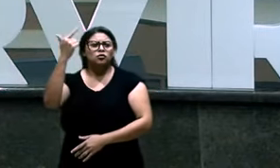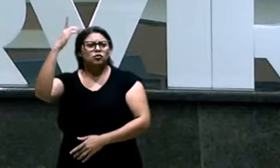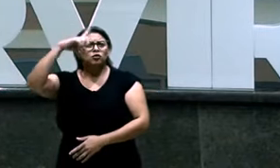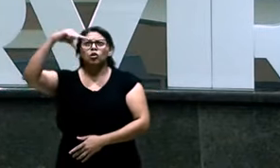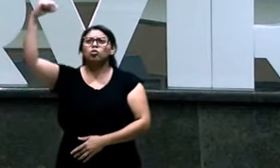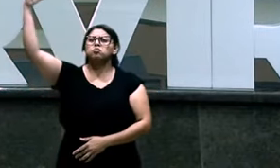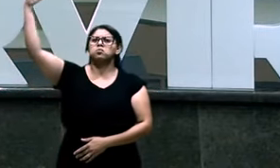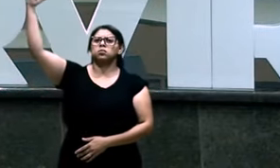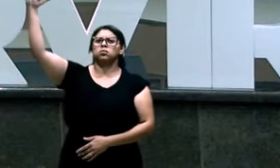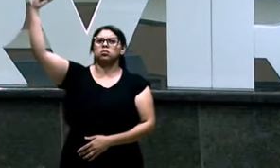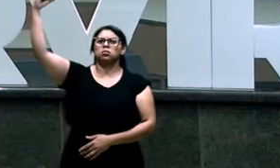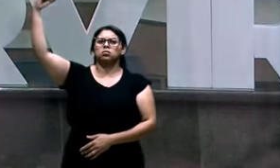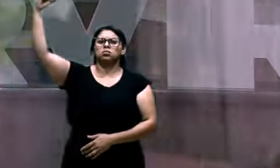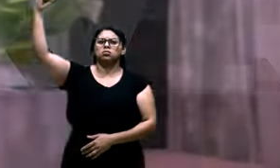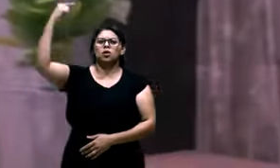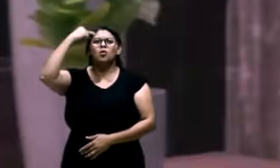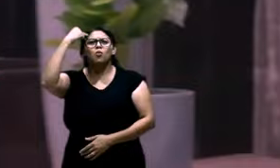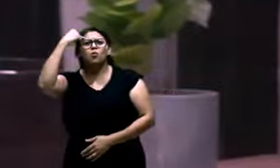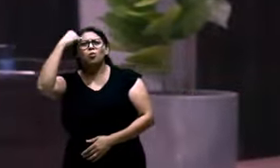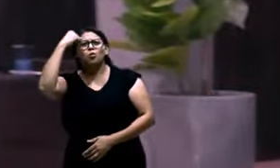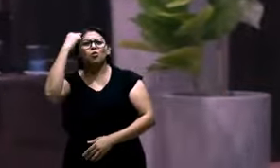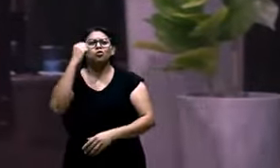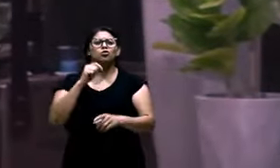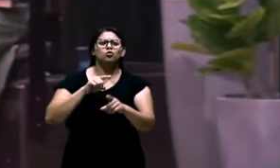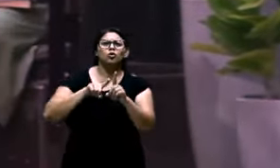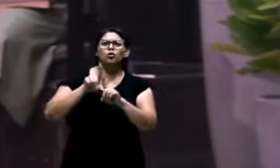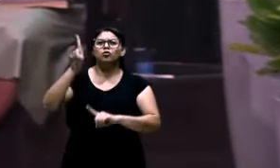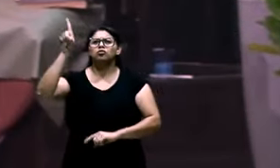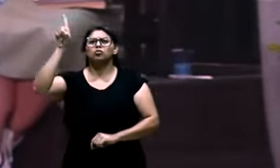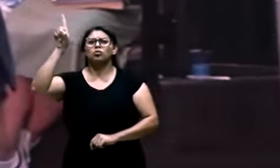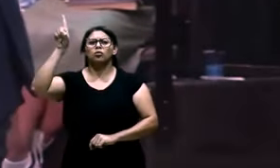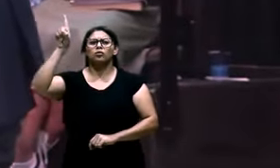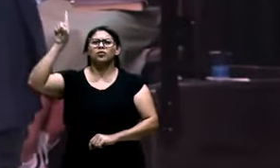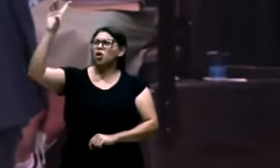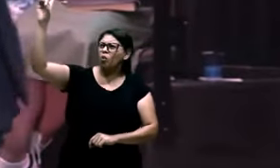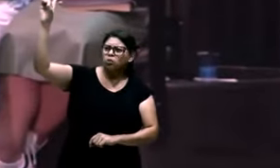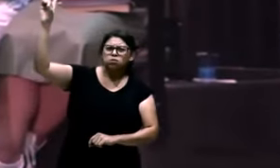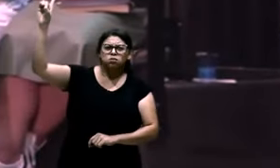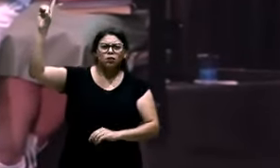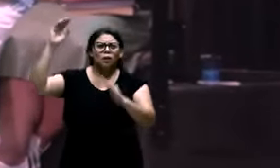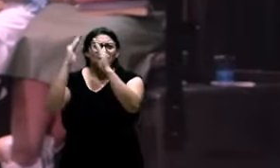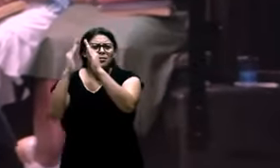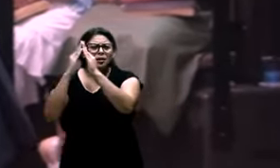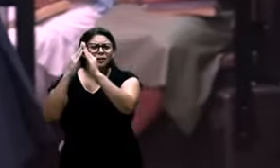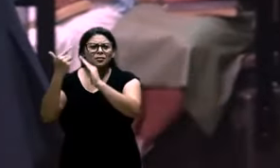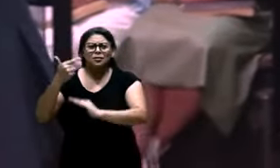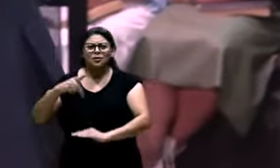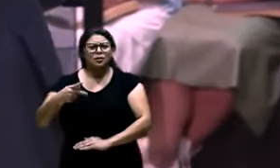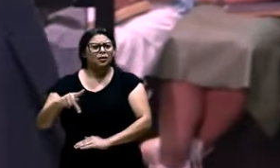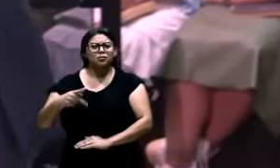é irônica, mas ao mesmo tempo há um fundo de verdade. O que Salomão está dizendo